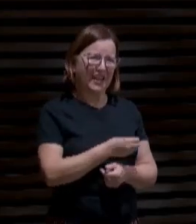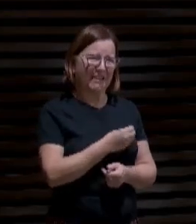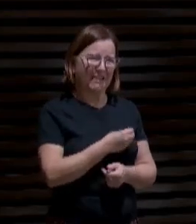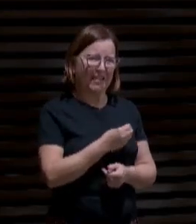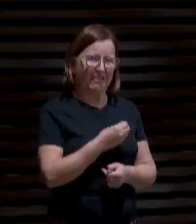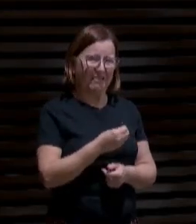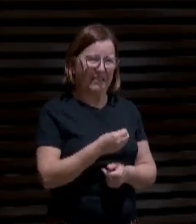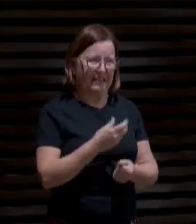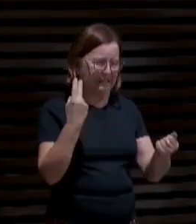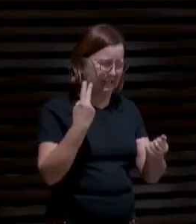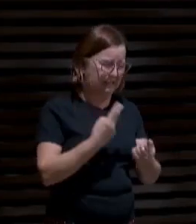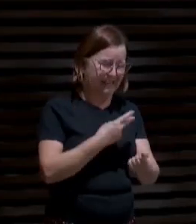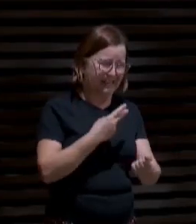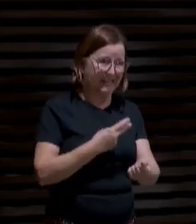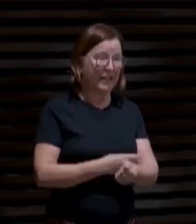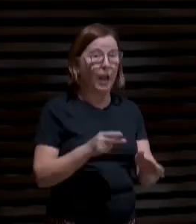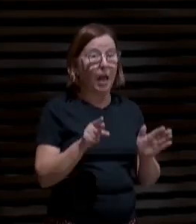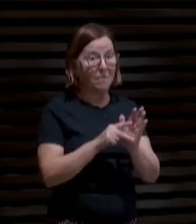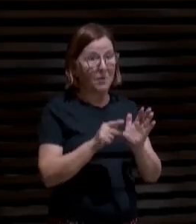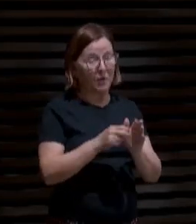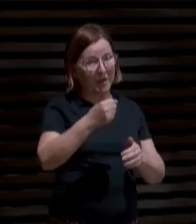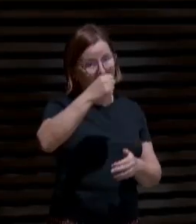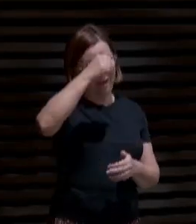própria Roma, que era